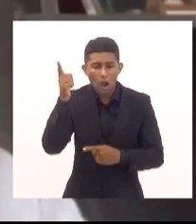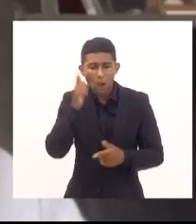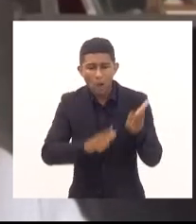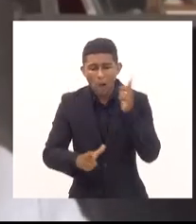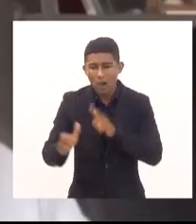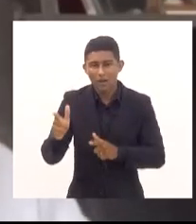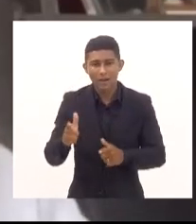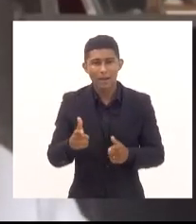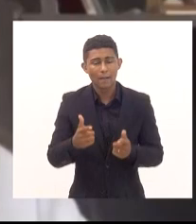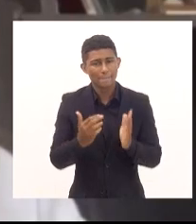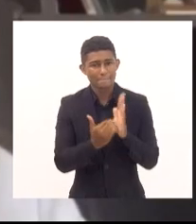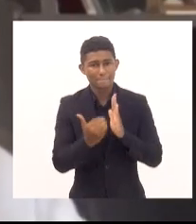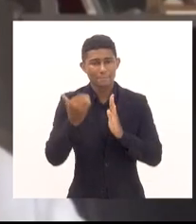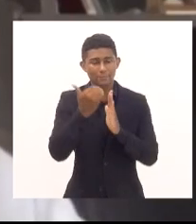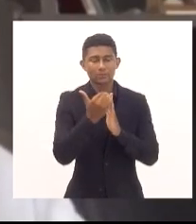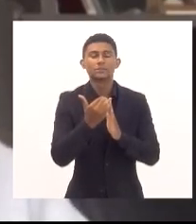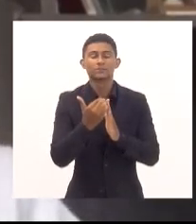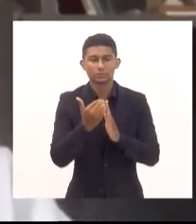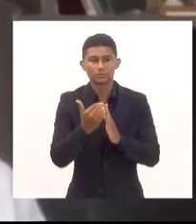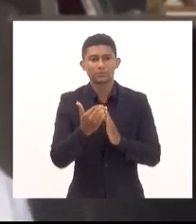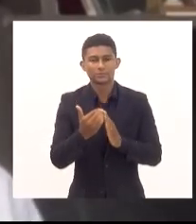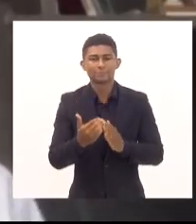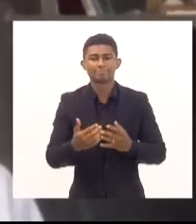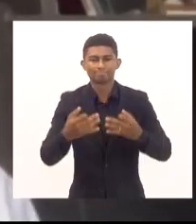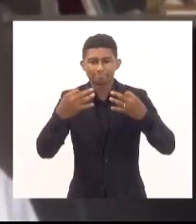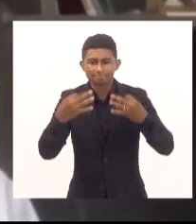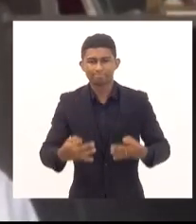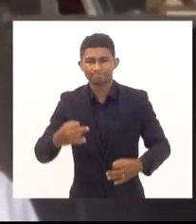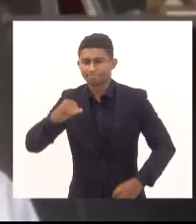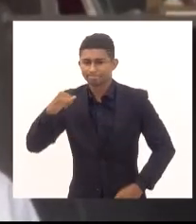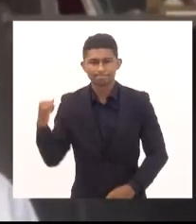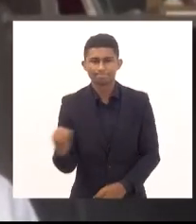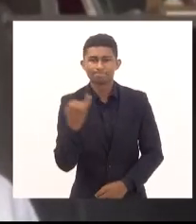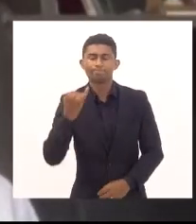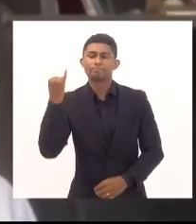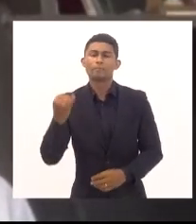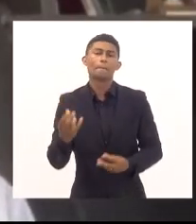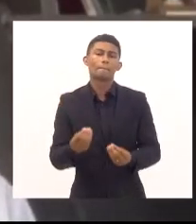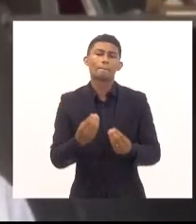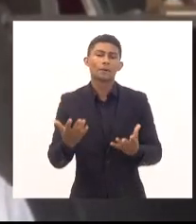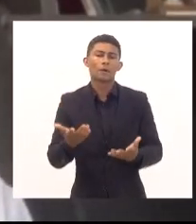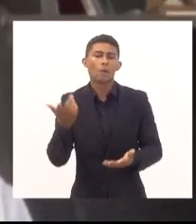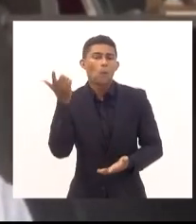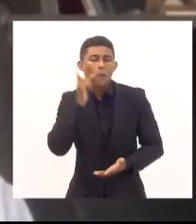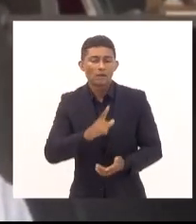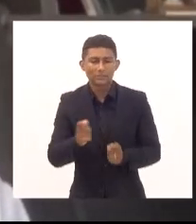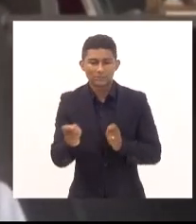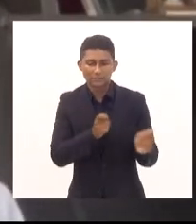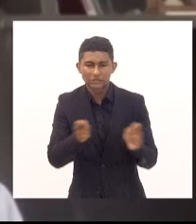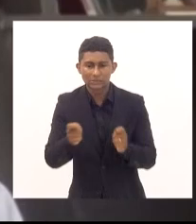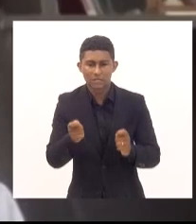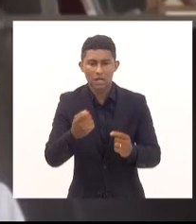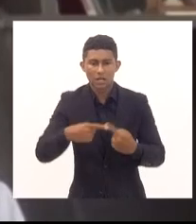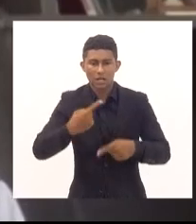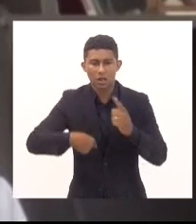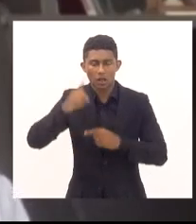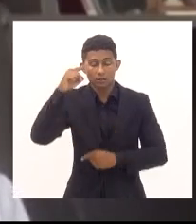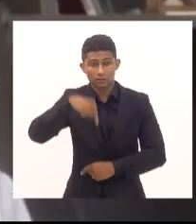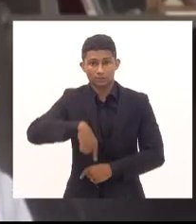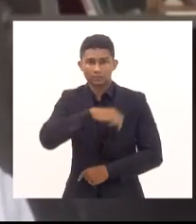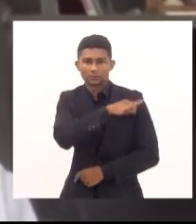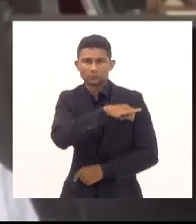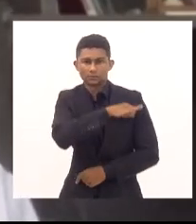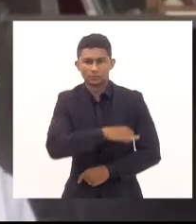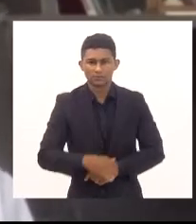Nacional foi fundamental para contribuir com o desenvolvimento econômico do nosso estado do Rio de